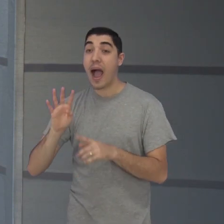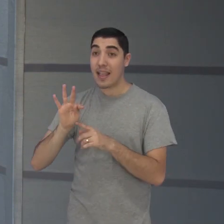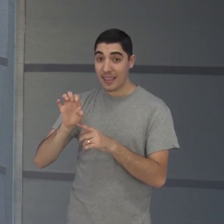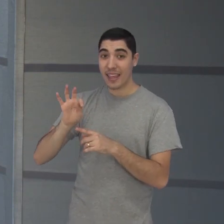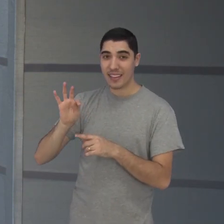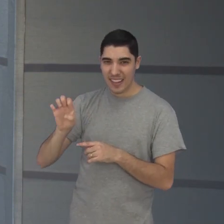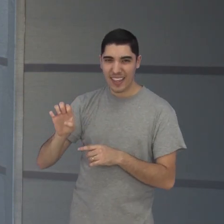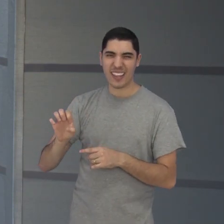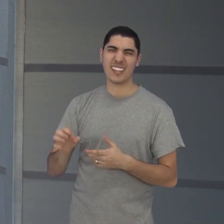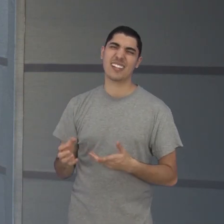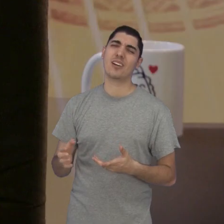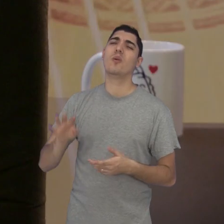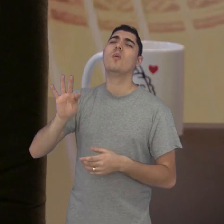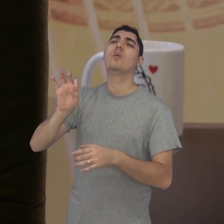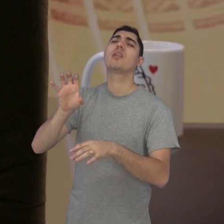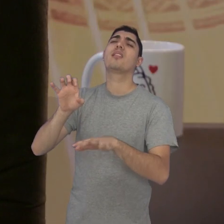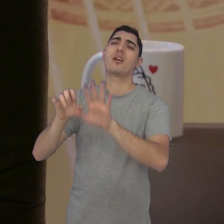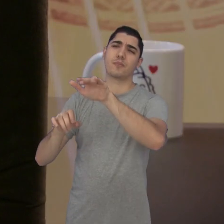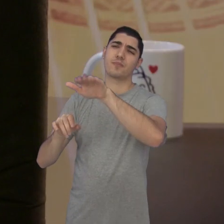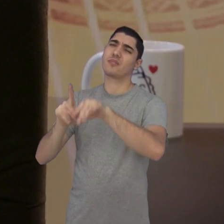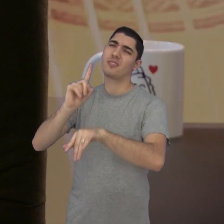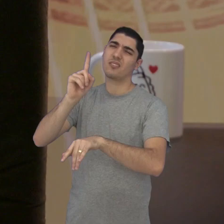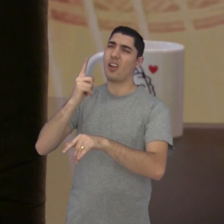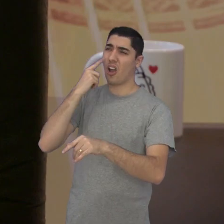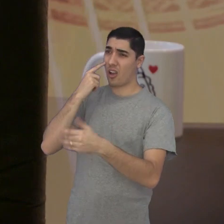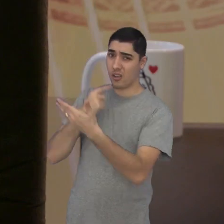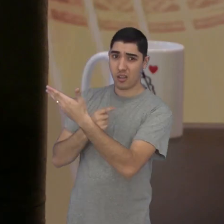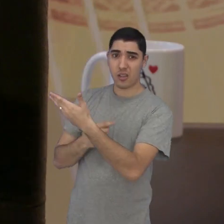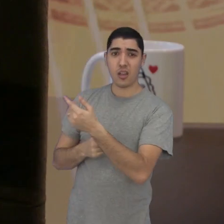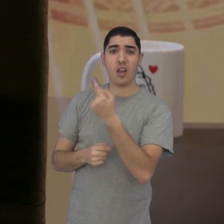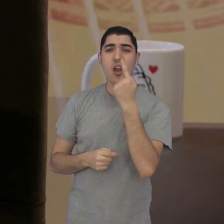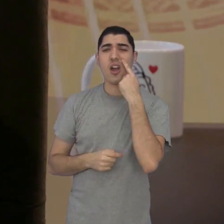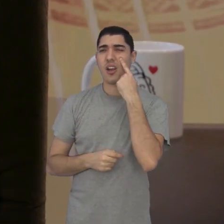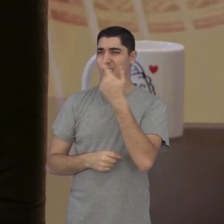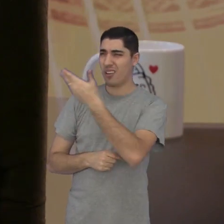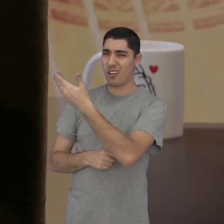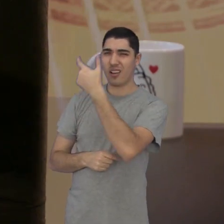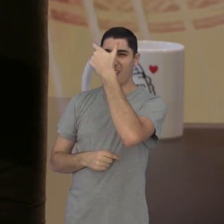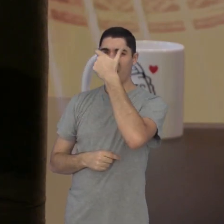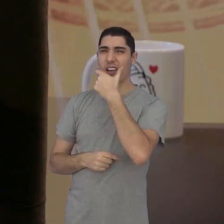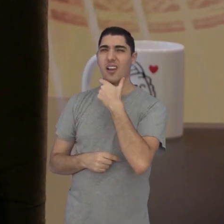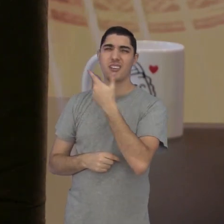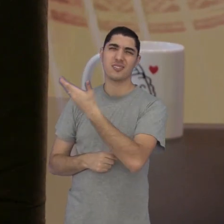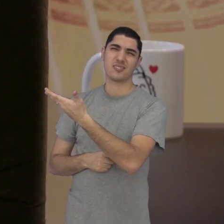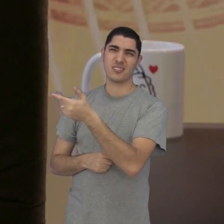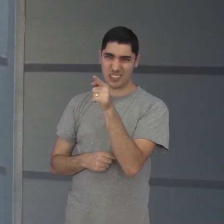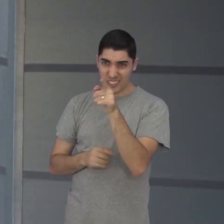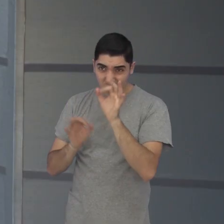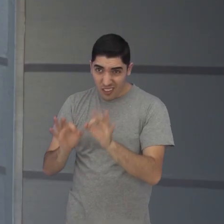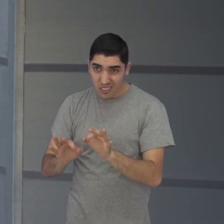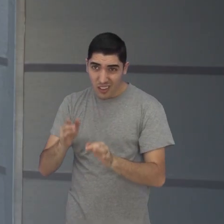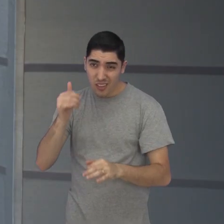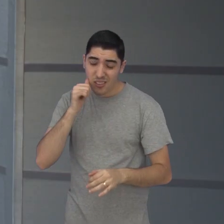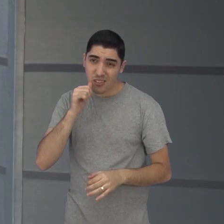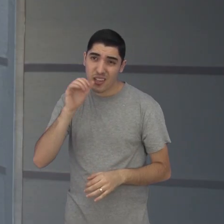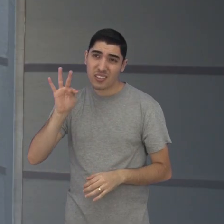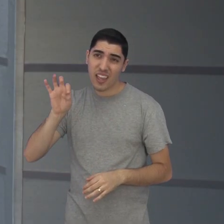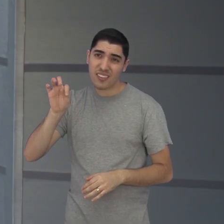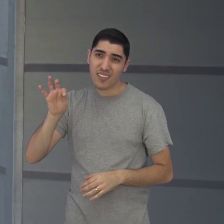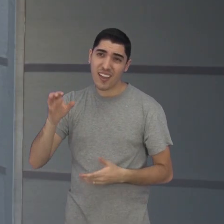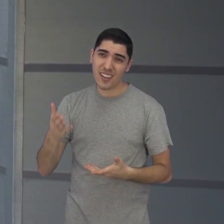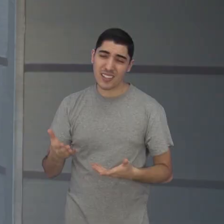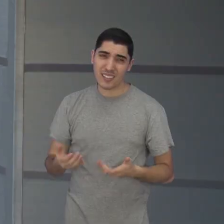Teté. Teté? É. Teté não faz isso. Olha bem pra cá. Cadê a outra cama? Olha bem pra cá. Você tem certeza,